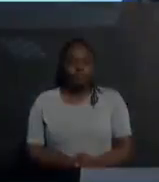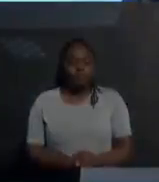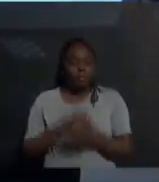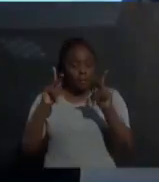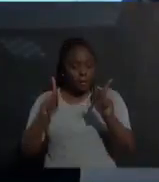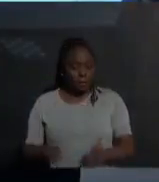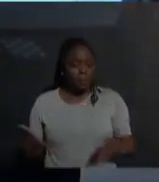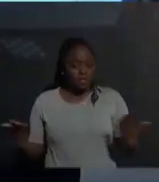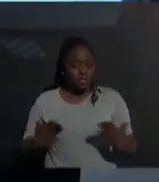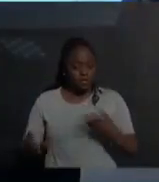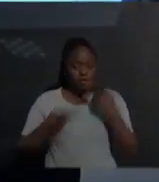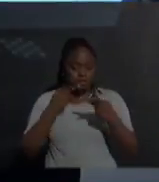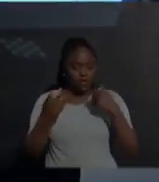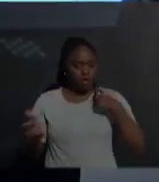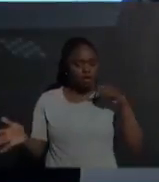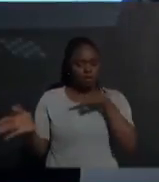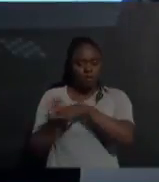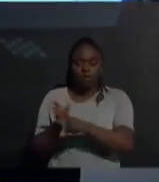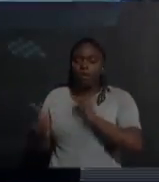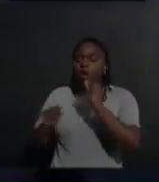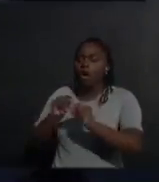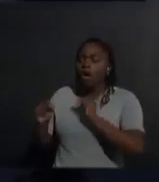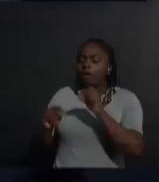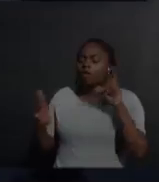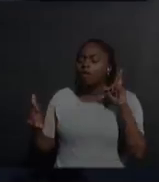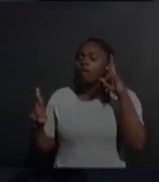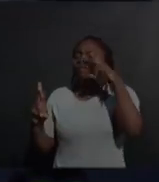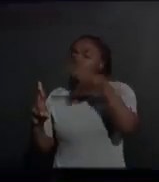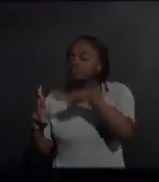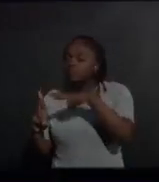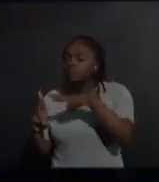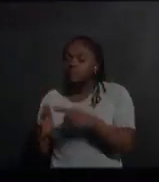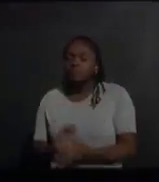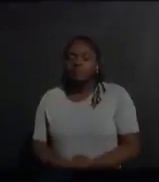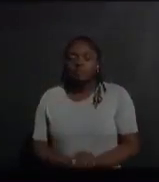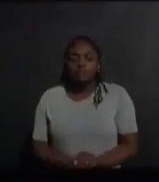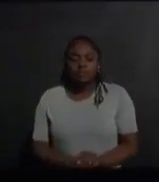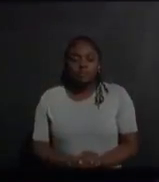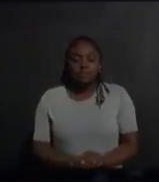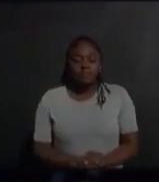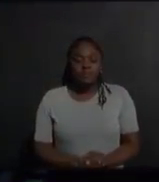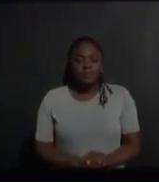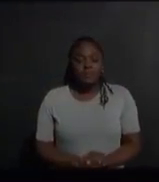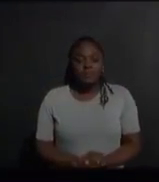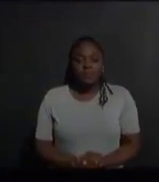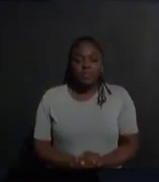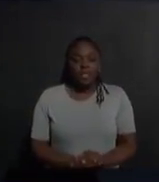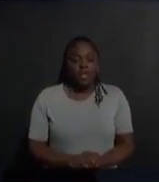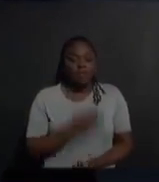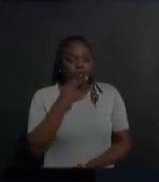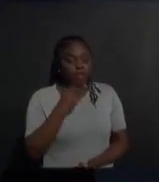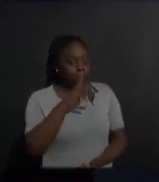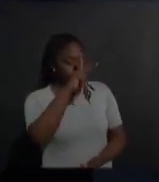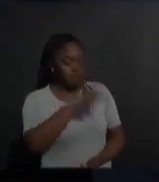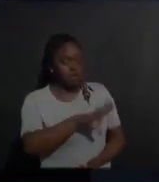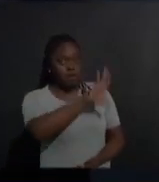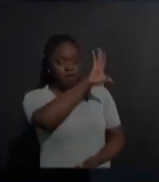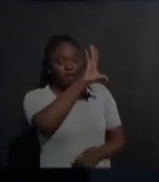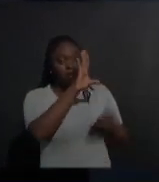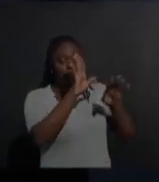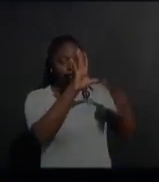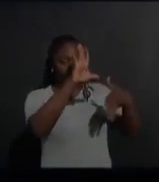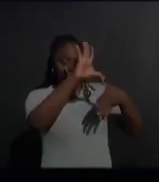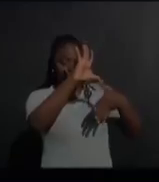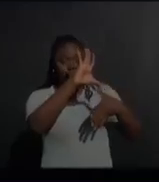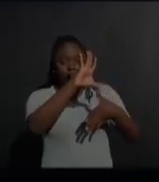quando fala assim, eu pergunto, quem é a sua referência? Aí sabe o que é que eles falam? Alguém lá da América. Sabe